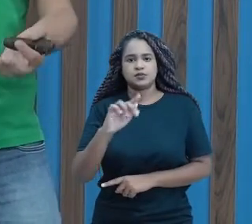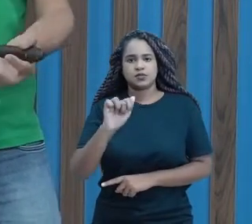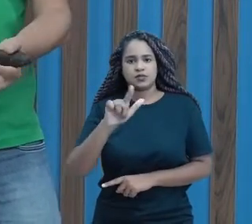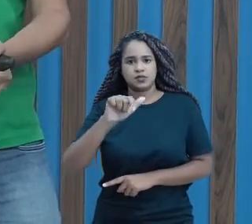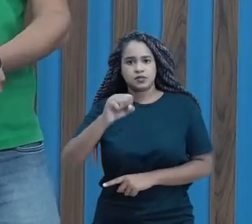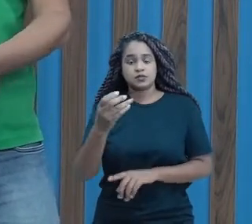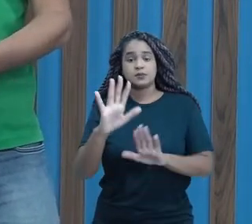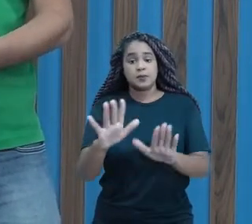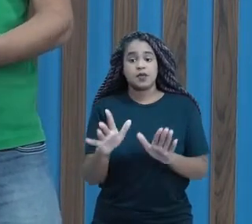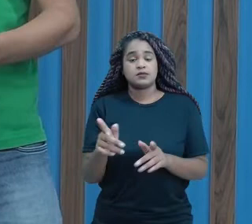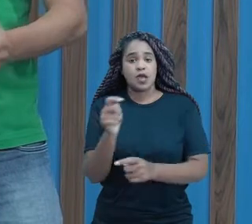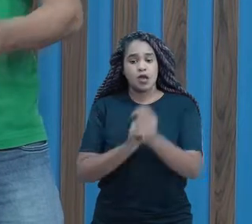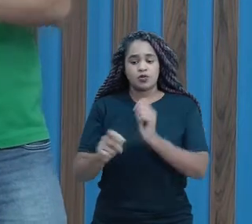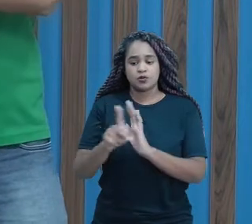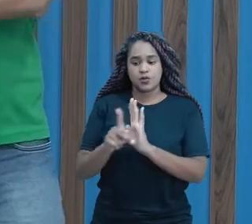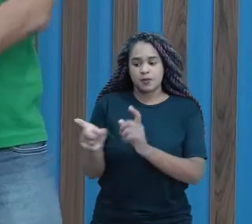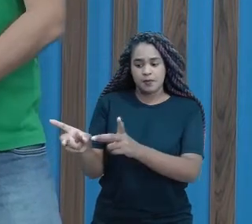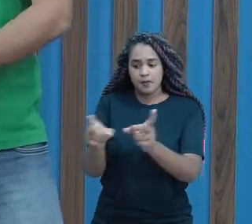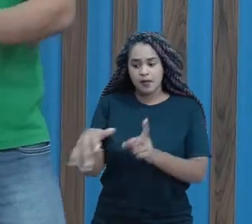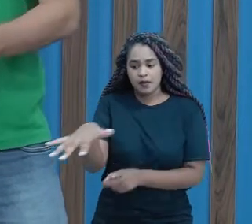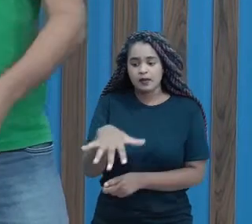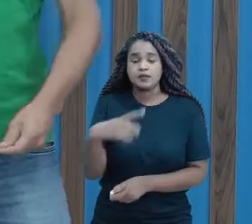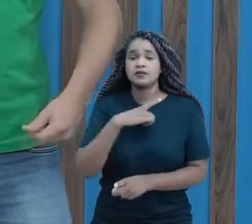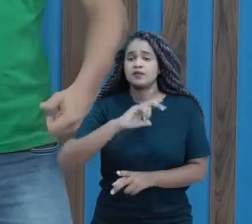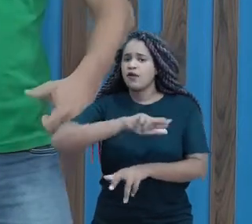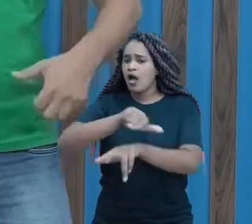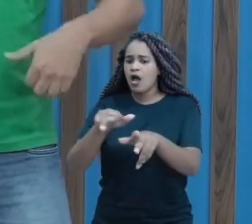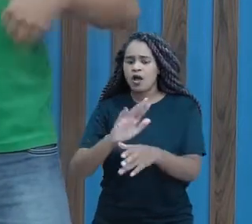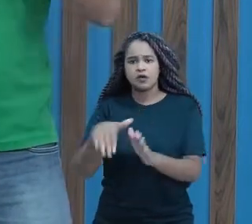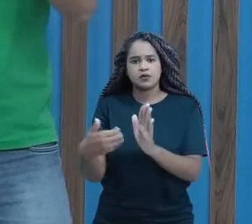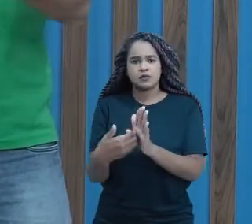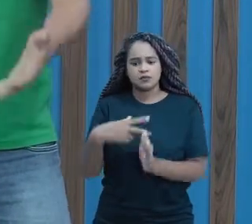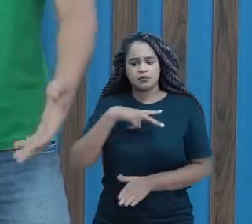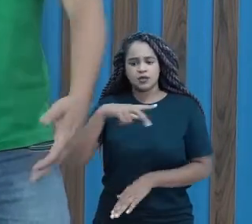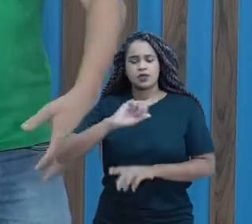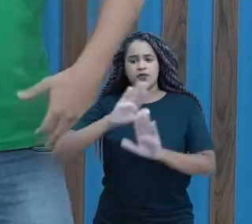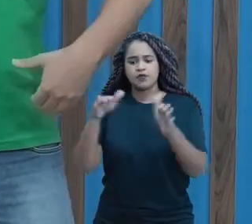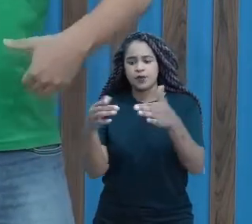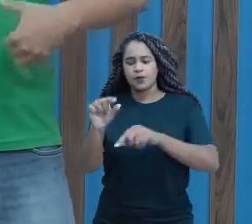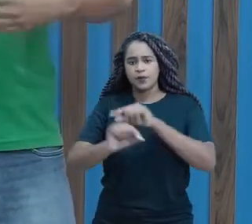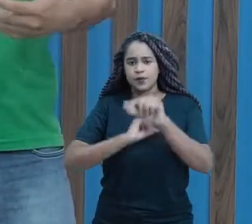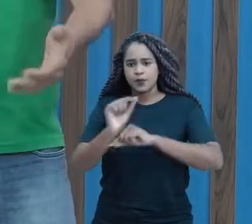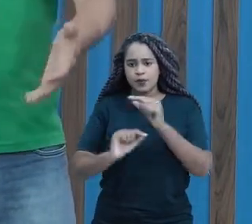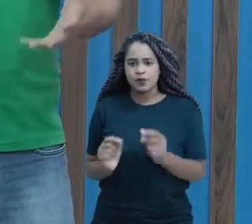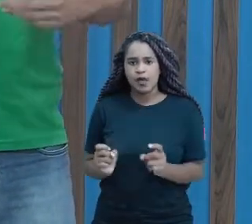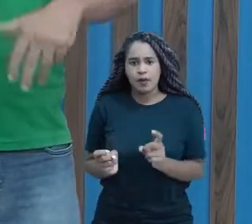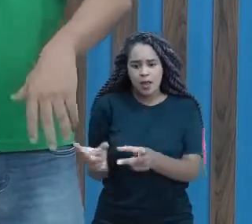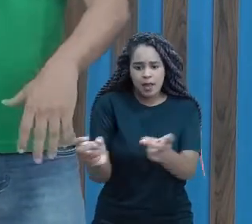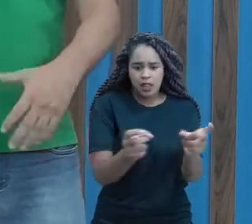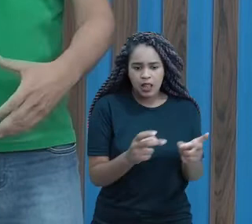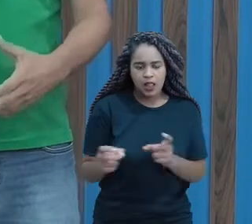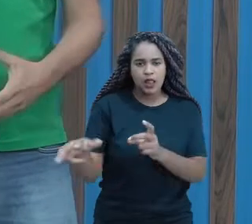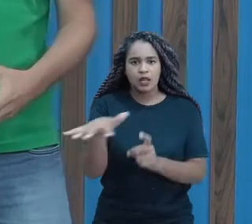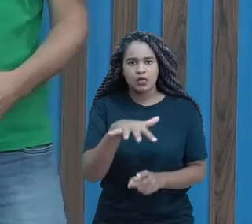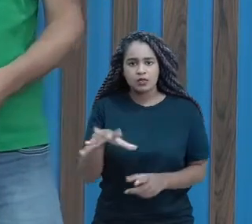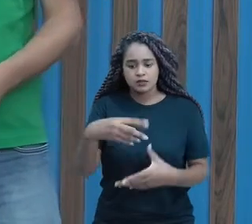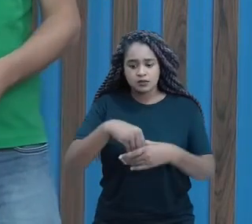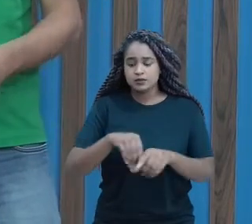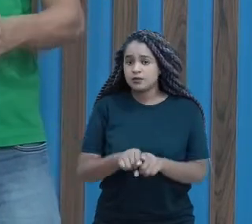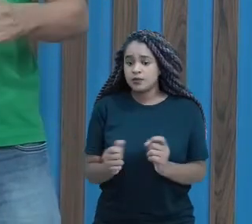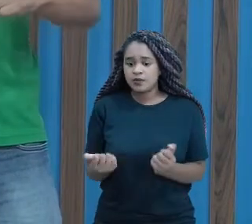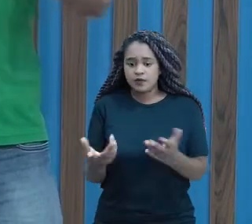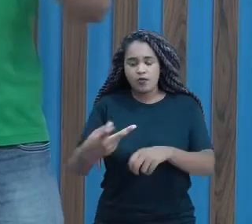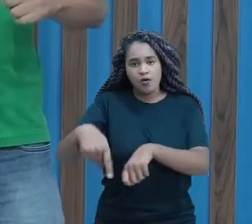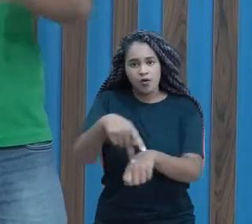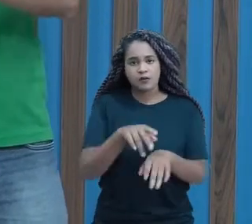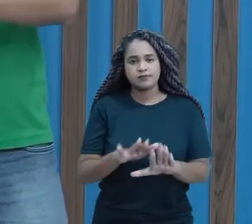de mercado, na verdade, né, onde existem várias empresas privadas voltadas para exportar seus produtos ou vender no mercado interno,